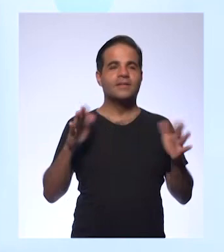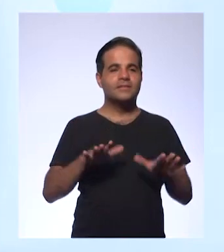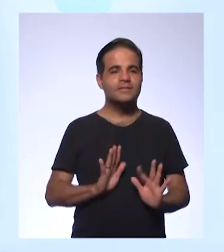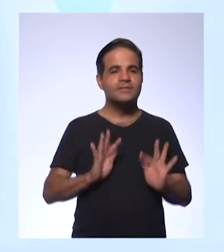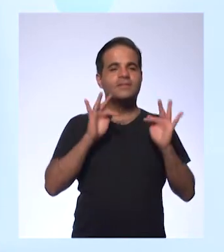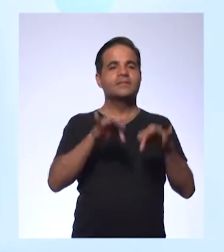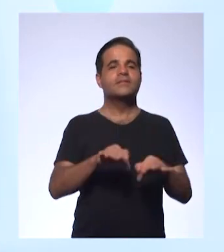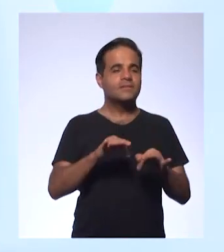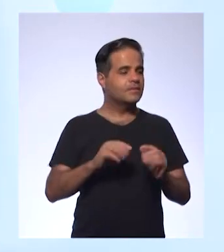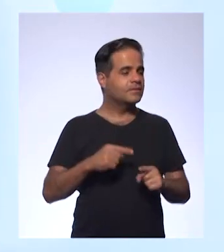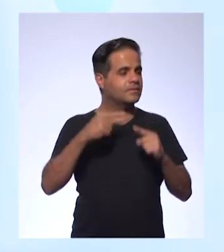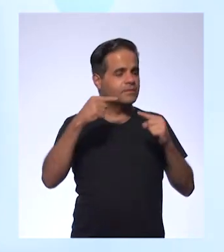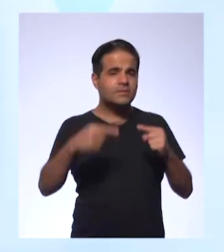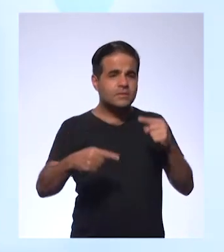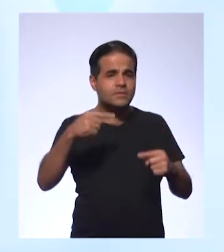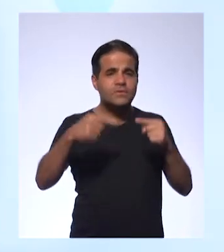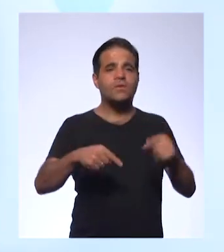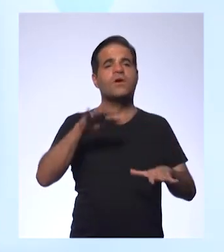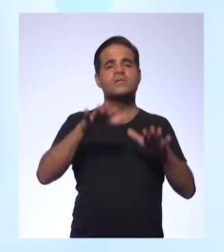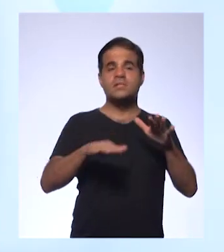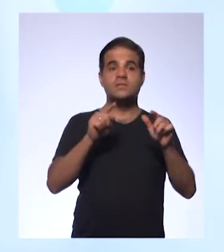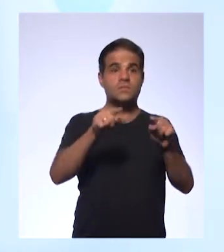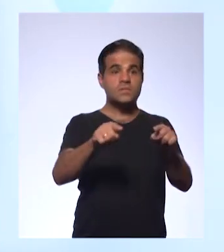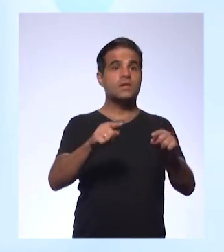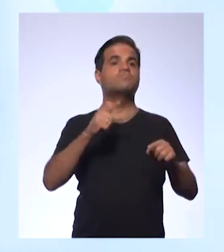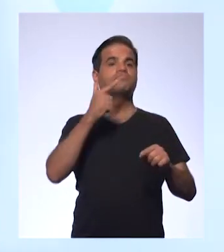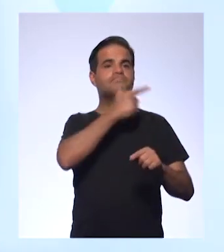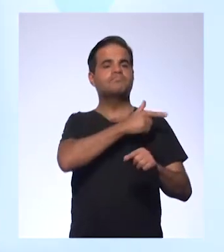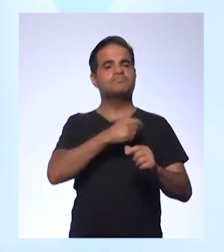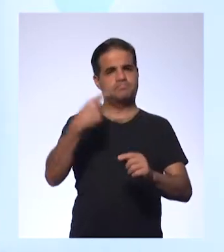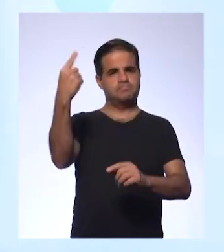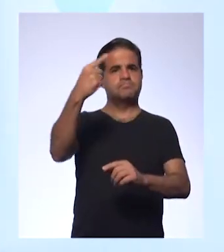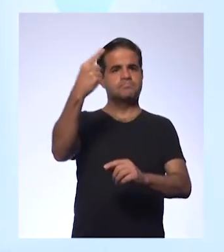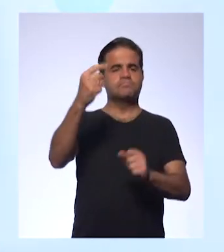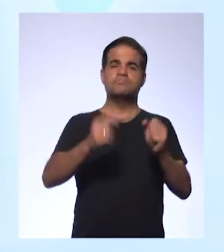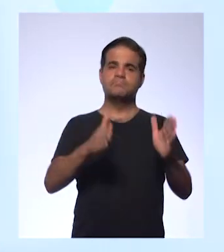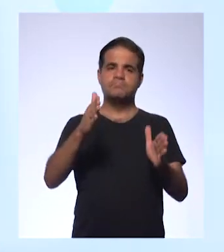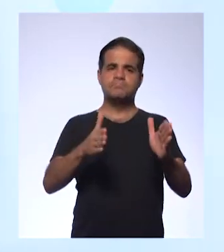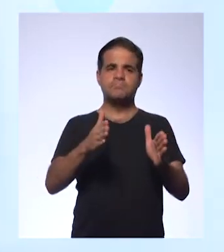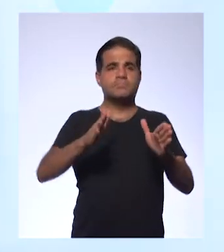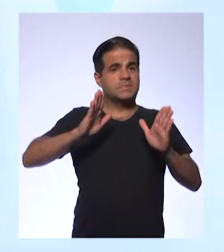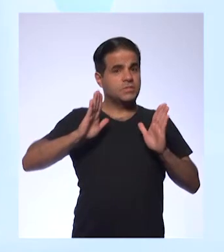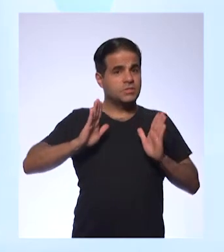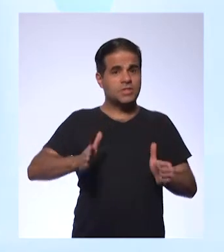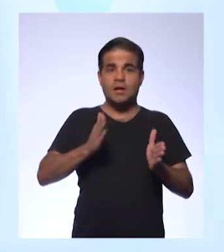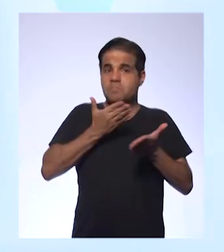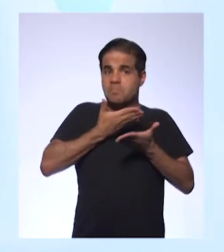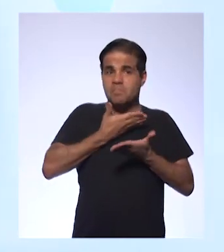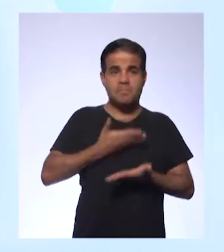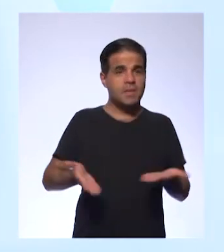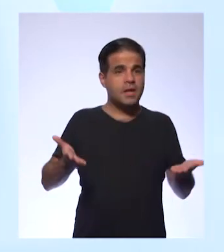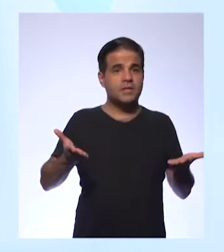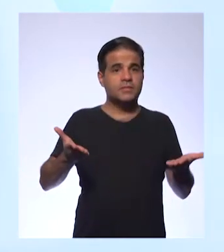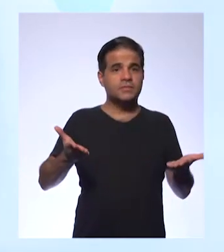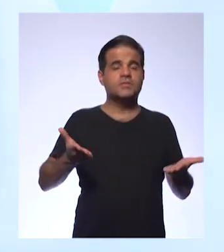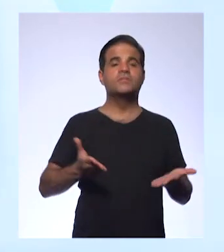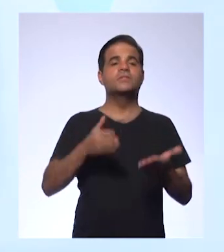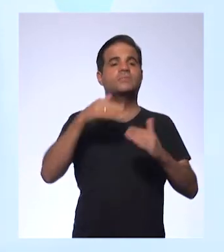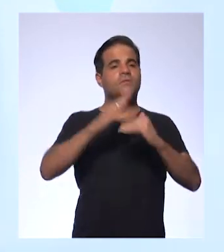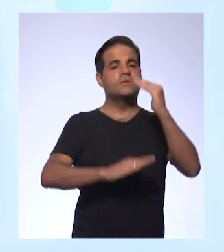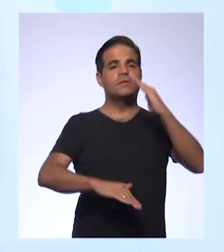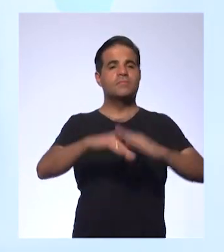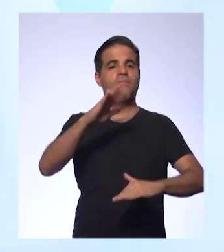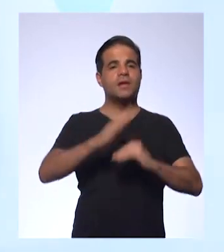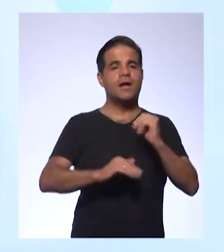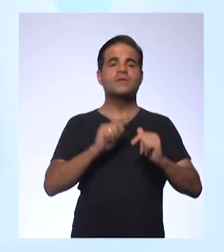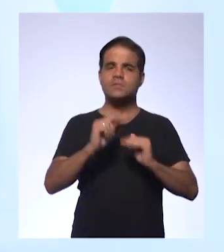finaliza o jogo, não é? Às vezes você, na primeira fase, você já perde, mas com a prática